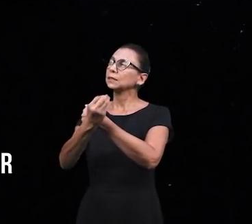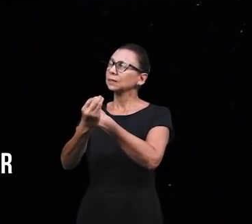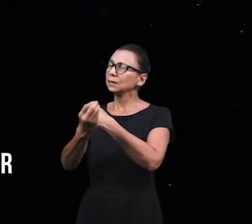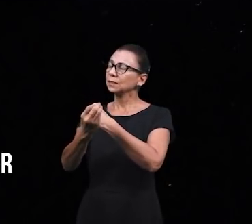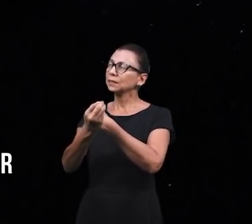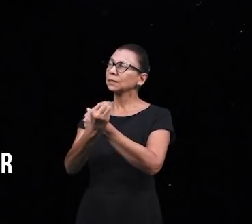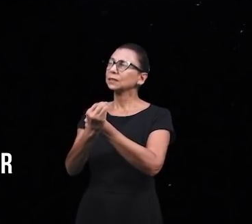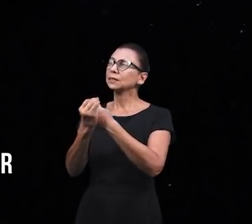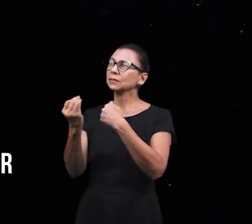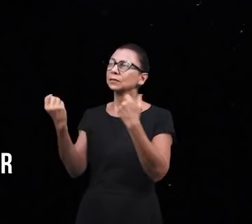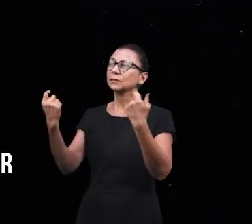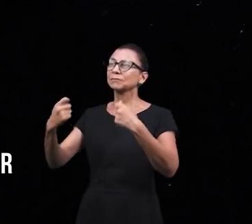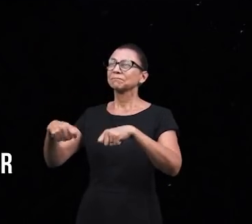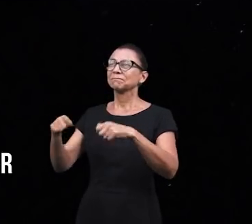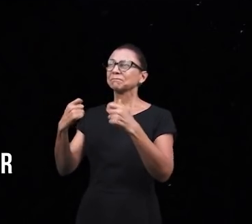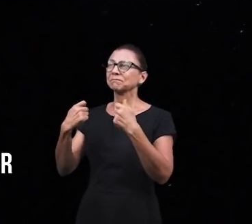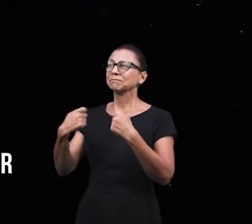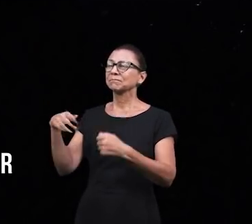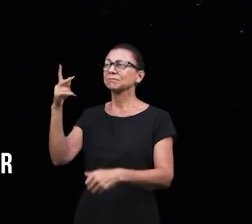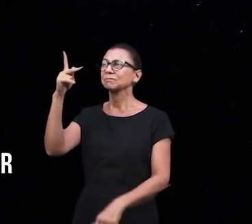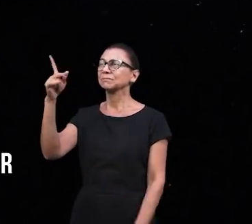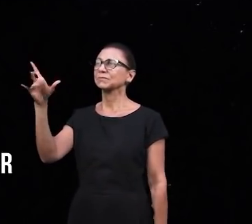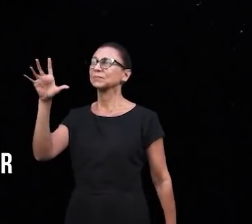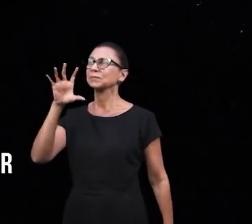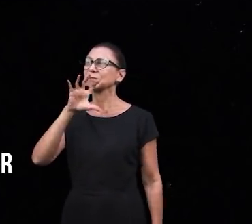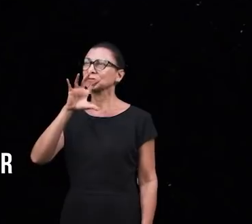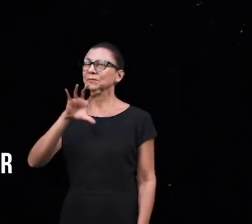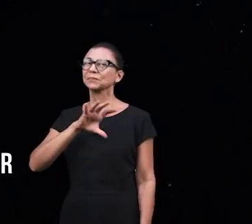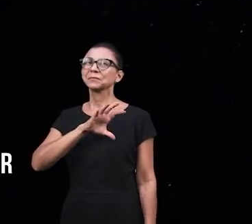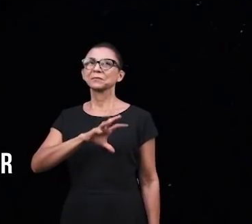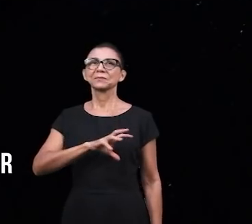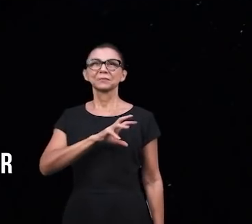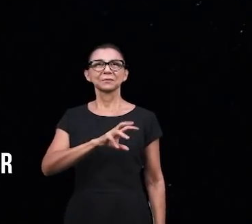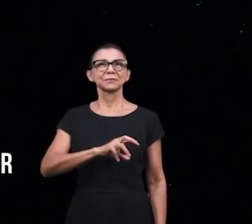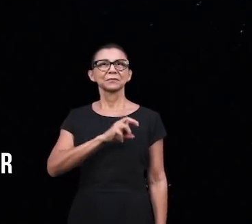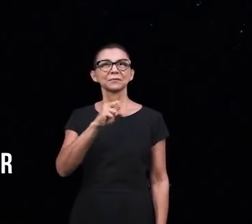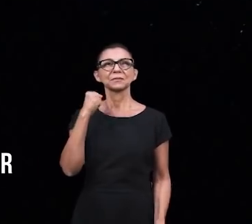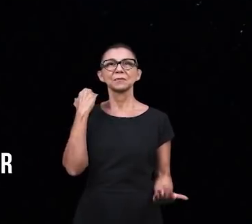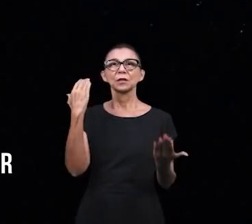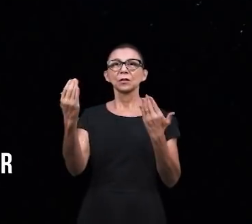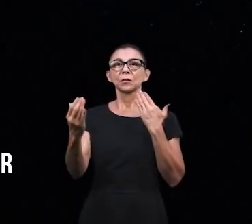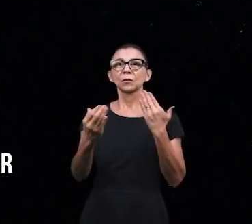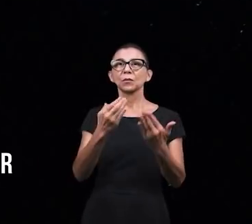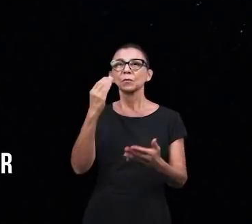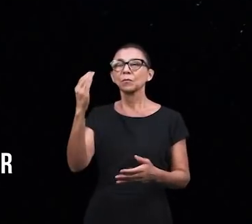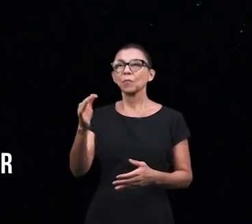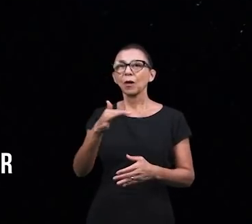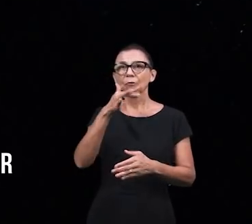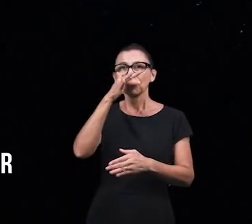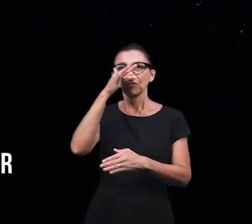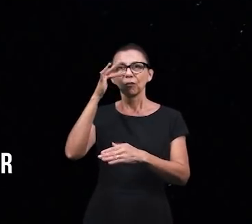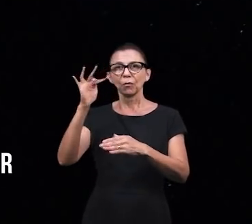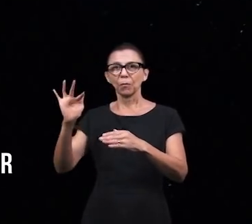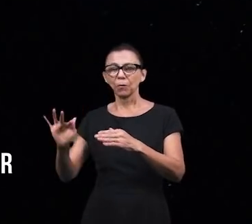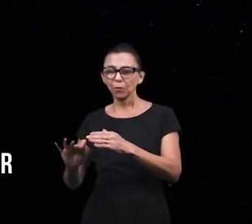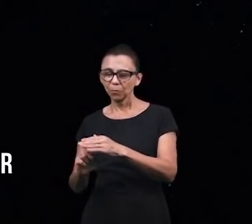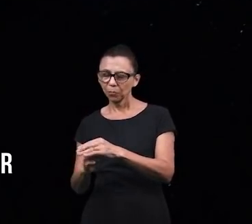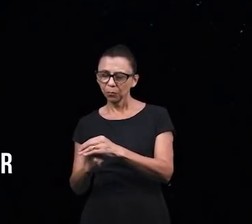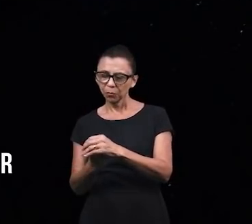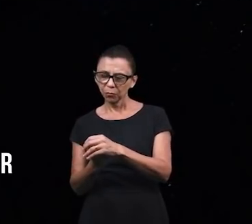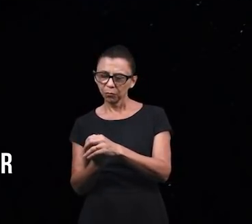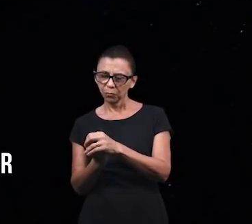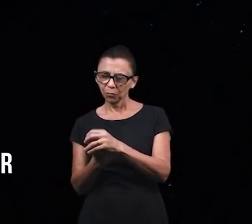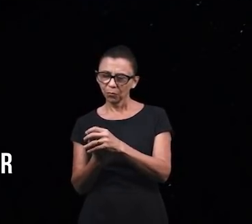de mim com teu amor, como uma flor pequena